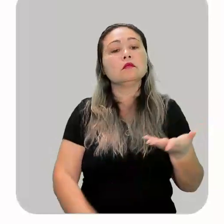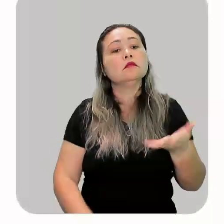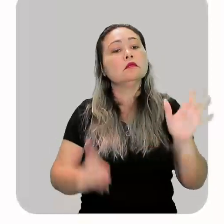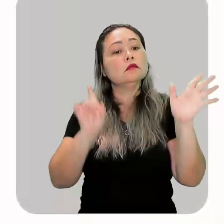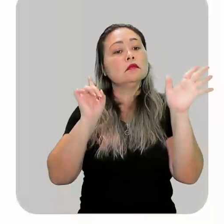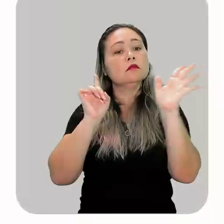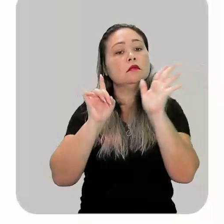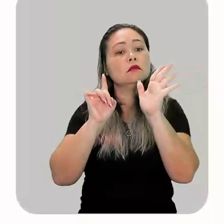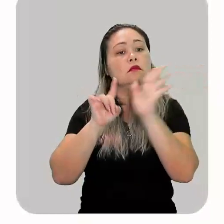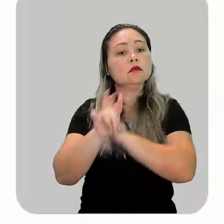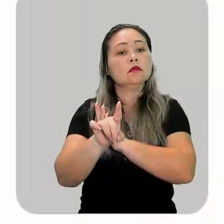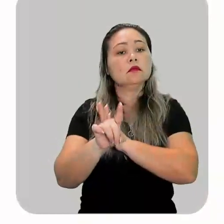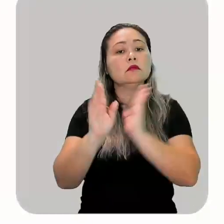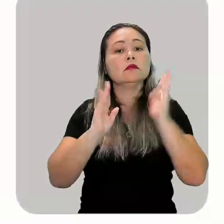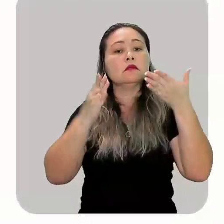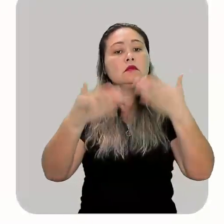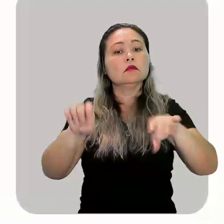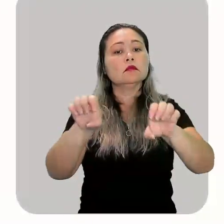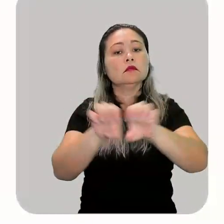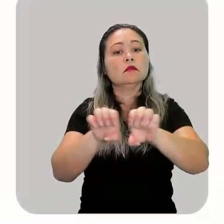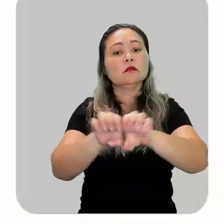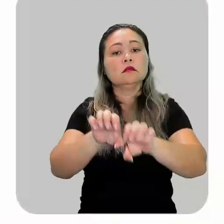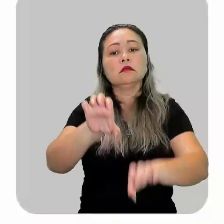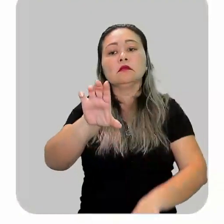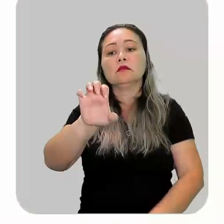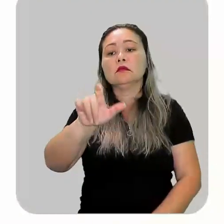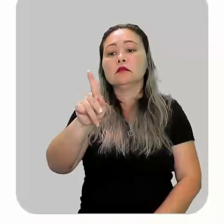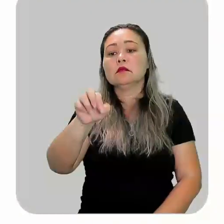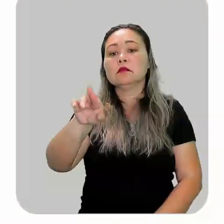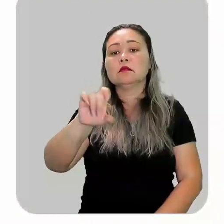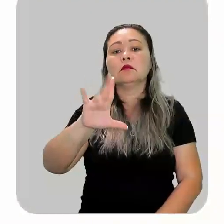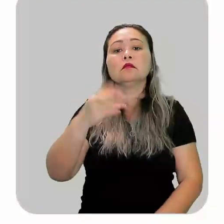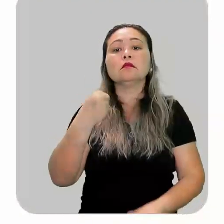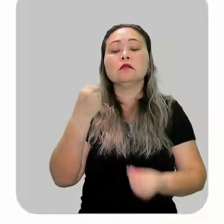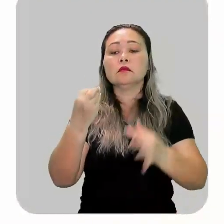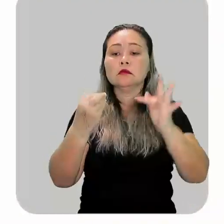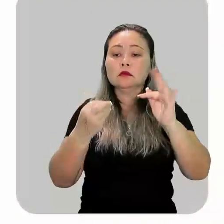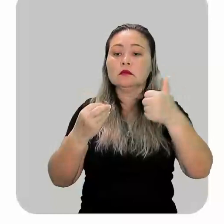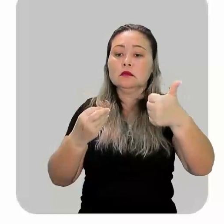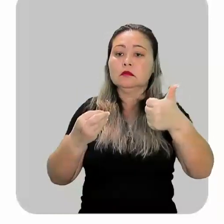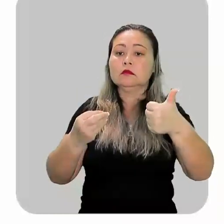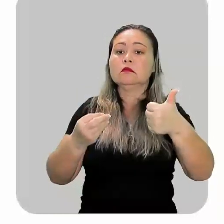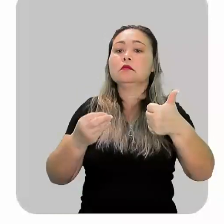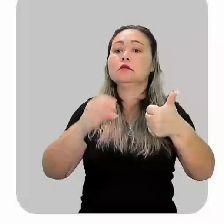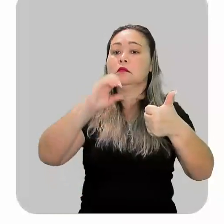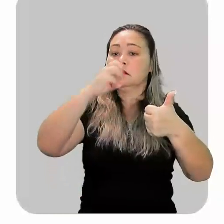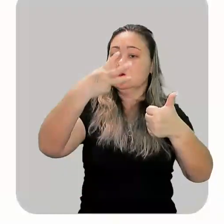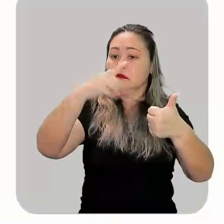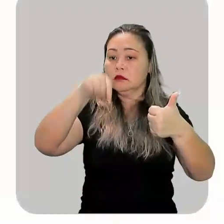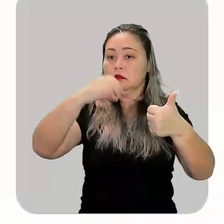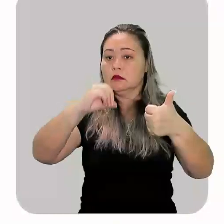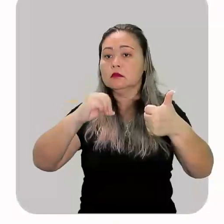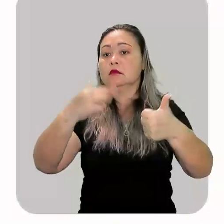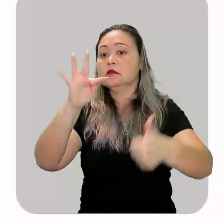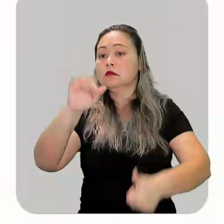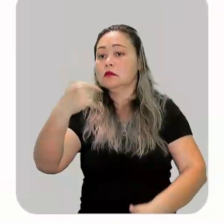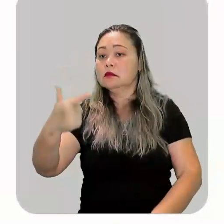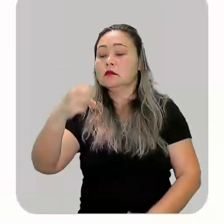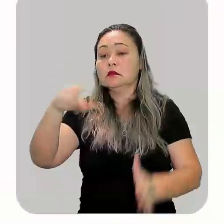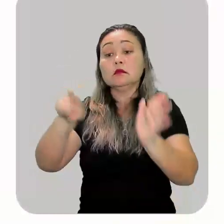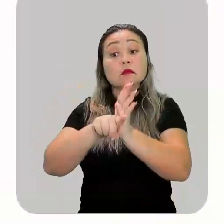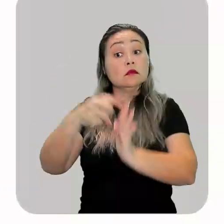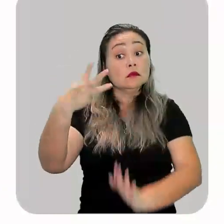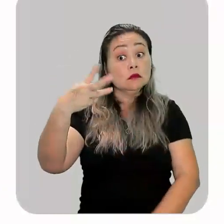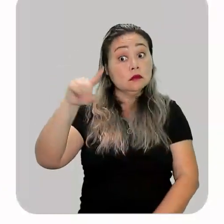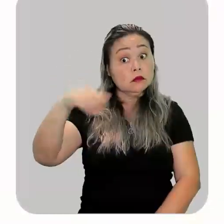da elipse. Bora ver. Determine a equação da elipse de focos F1, 3 e 0 e F2, menos 3